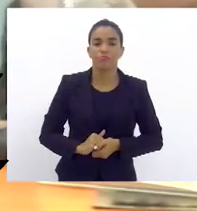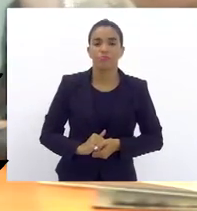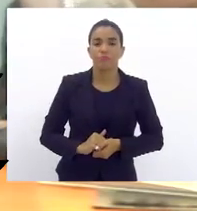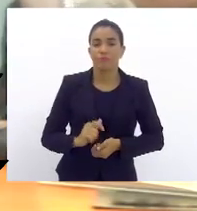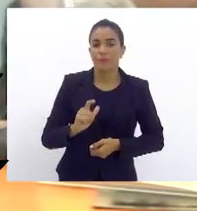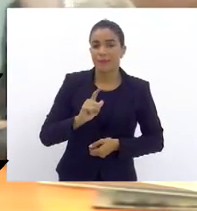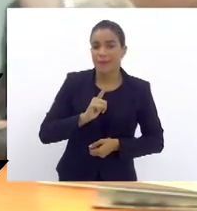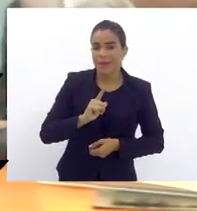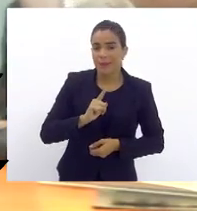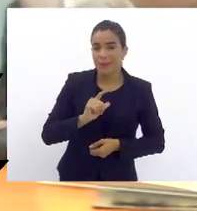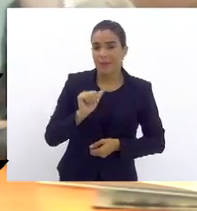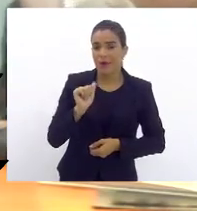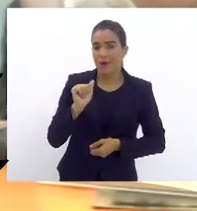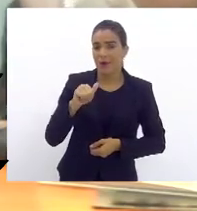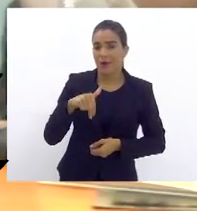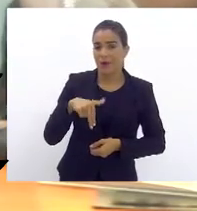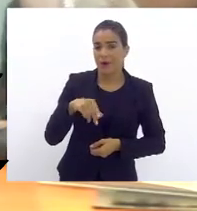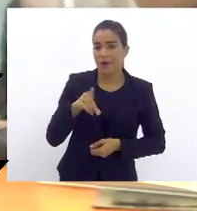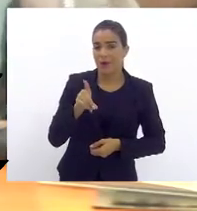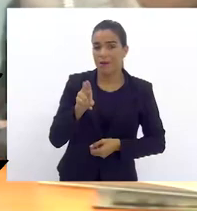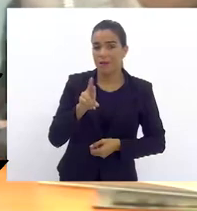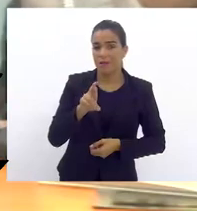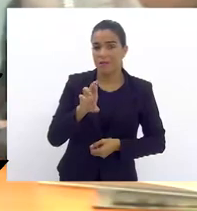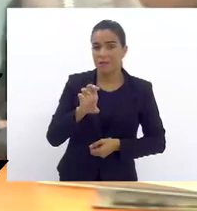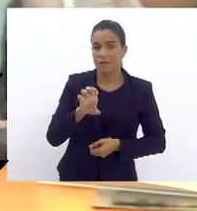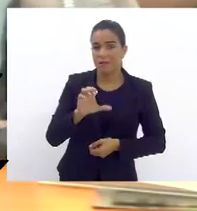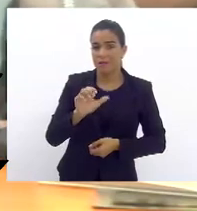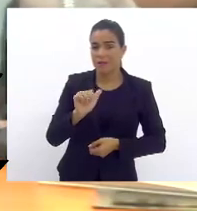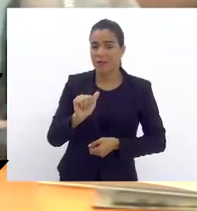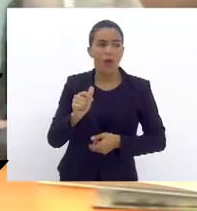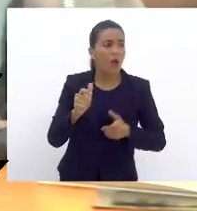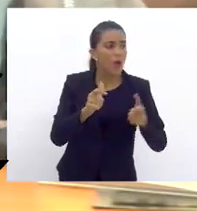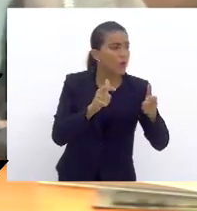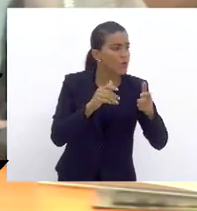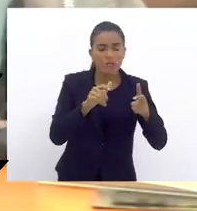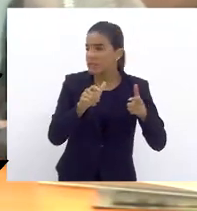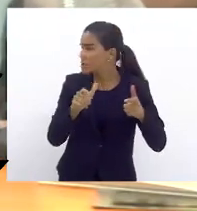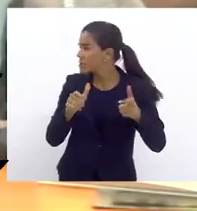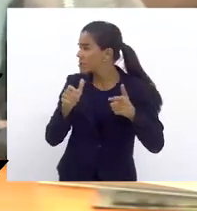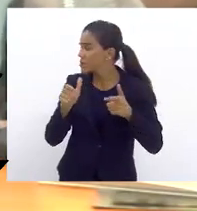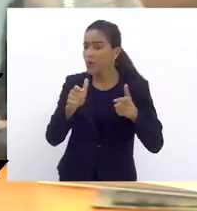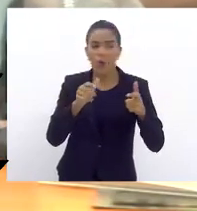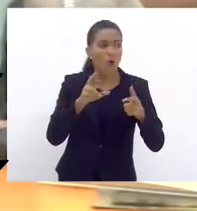temos também a Andreia Onde está Roberto